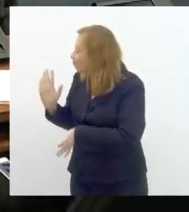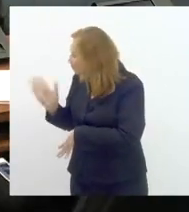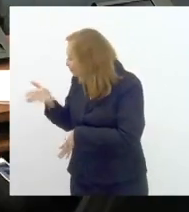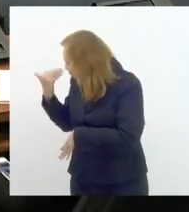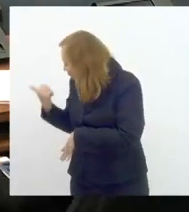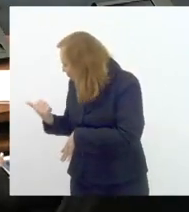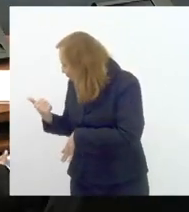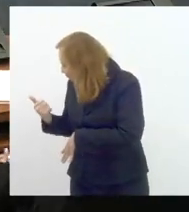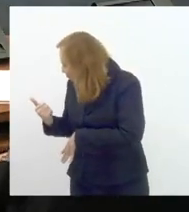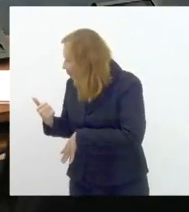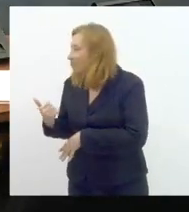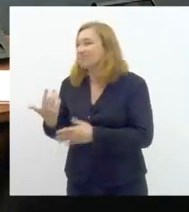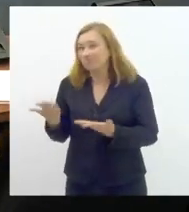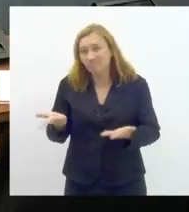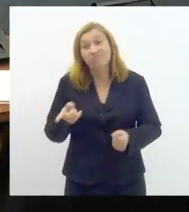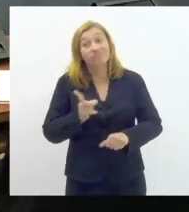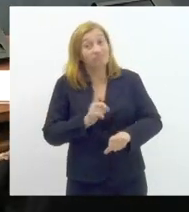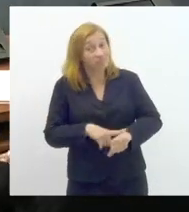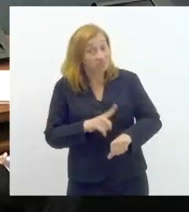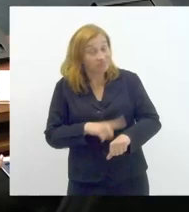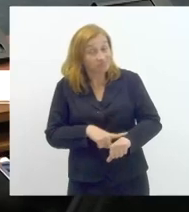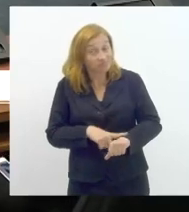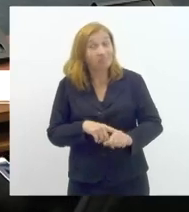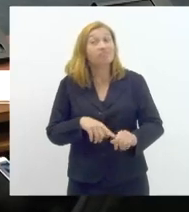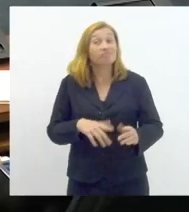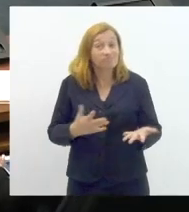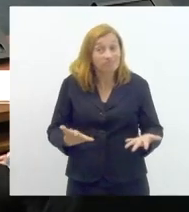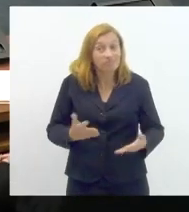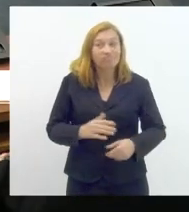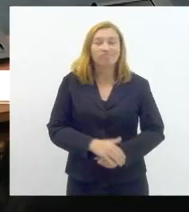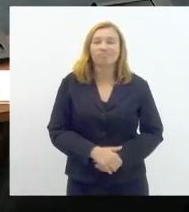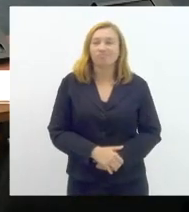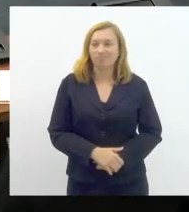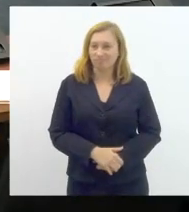candidato? É o momento, gente.